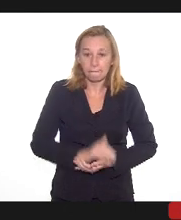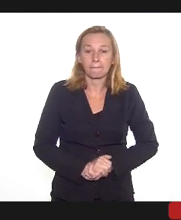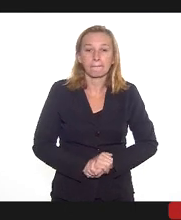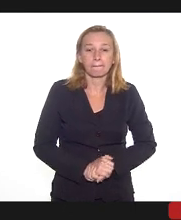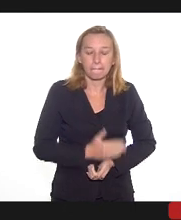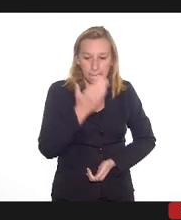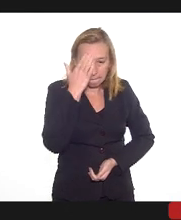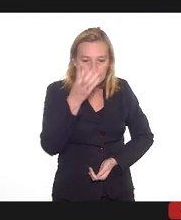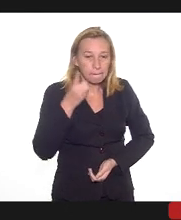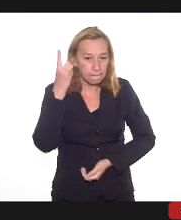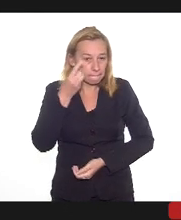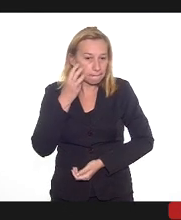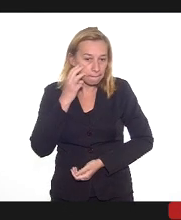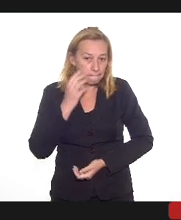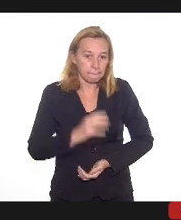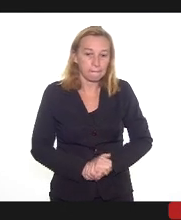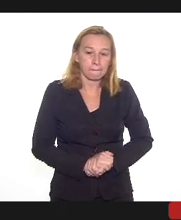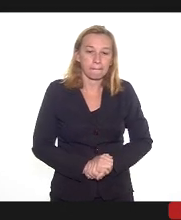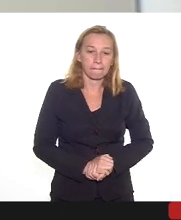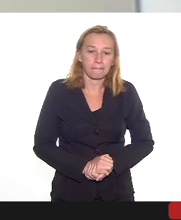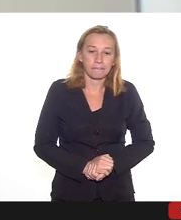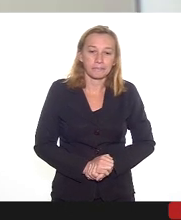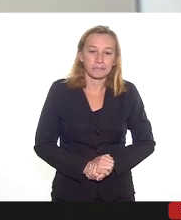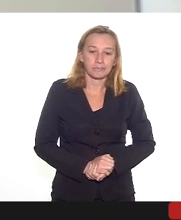Obrigado, deputado Valdeck.